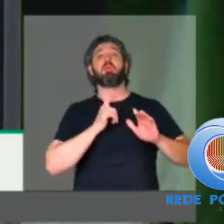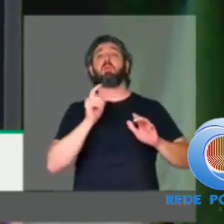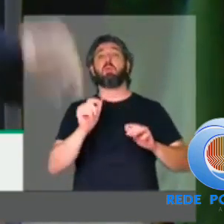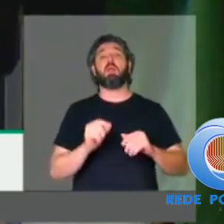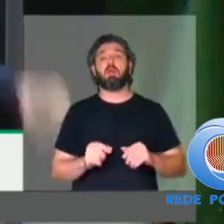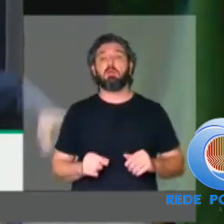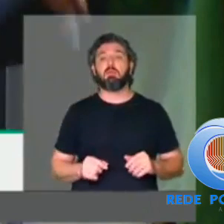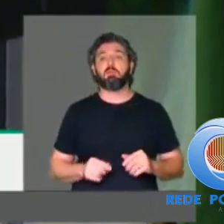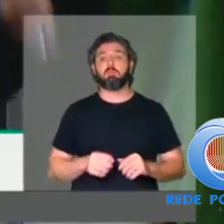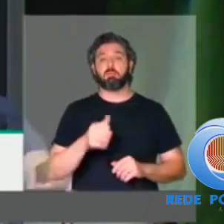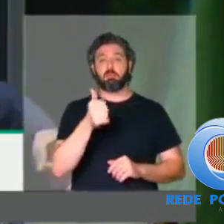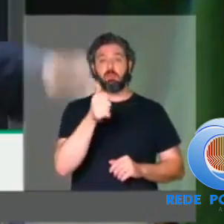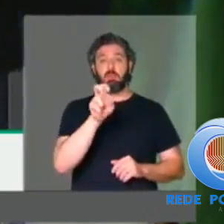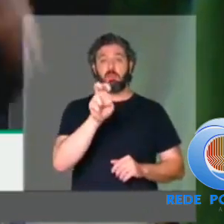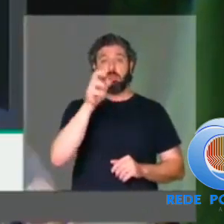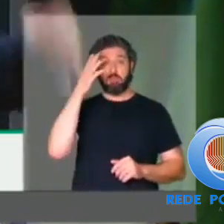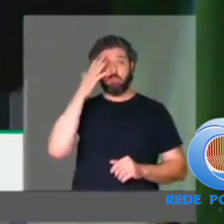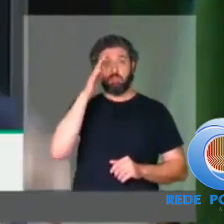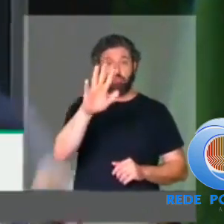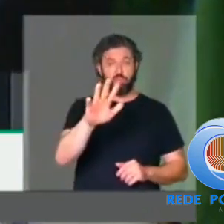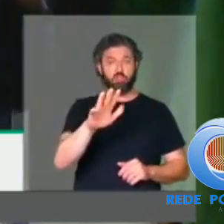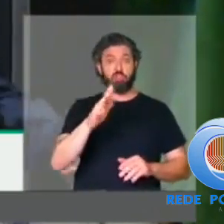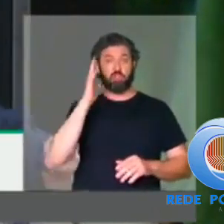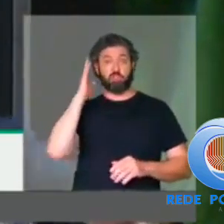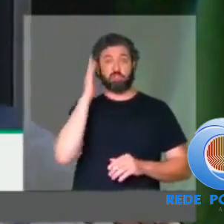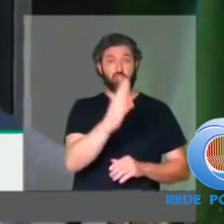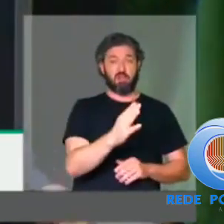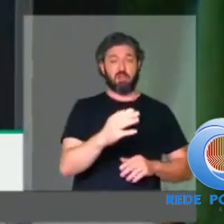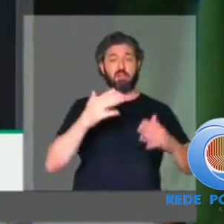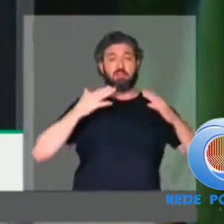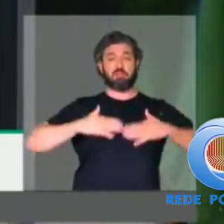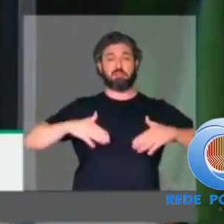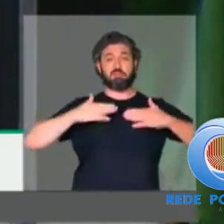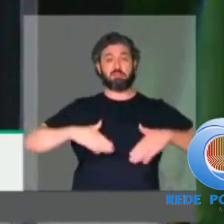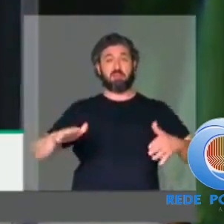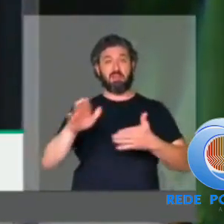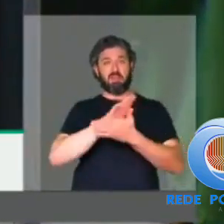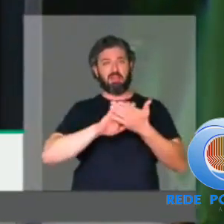traz 15 dias sem descanso semanal.